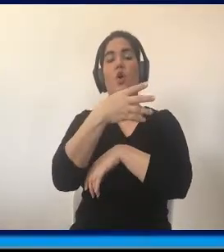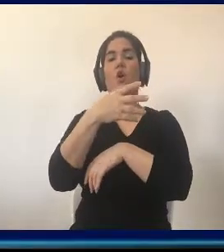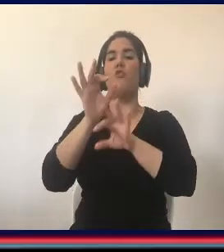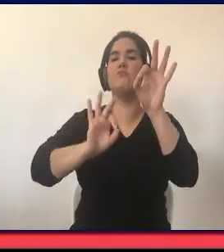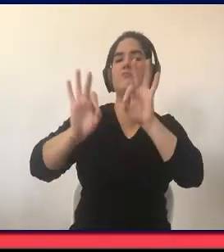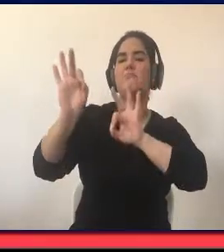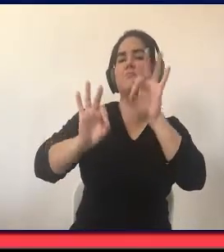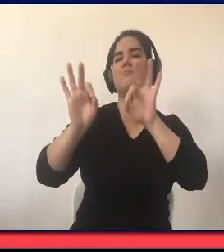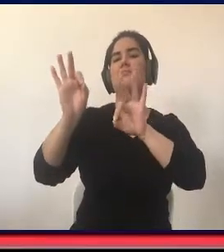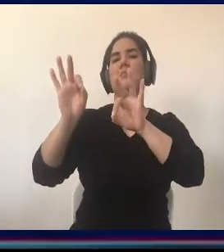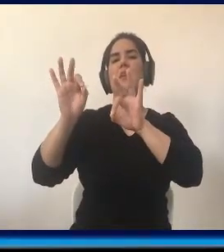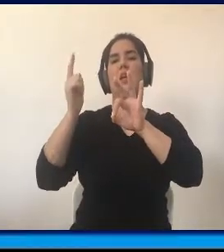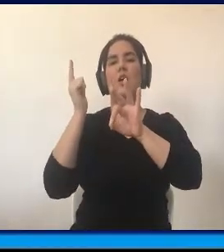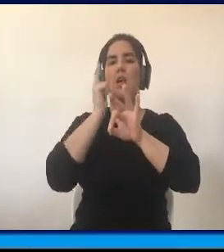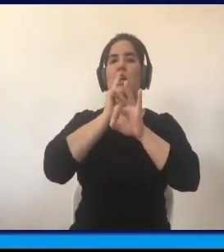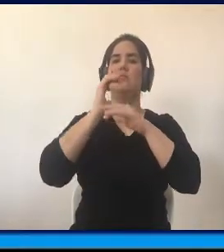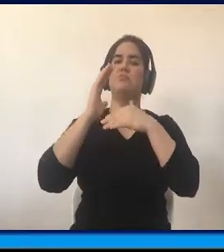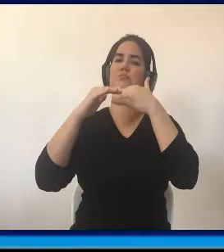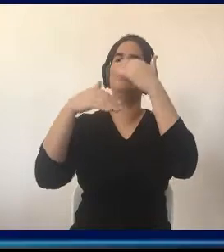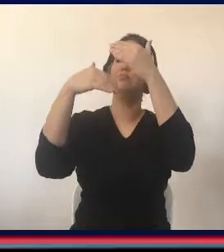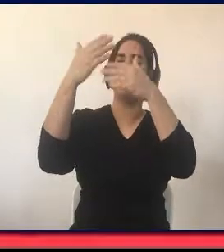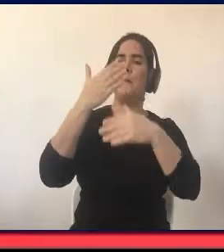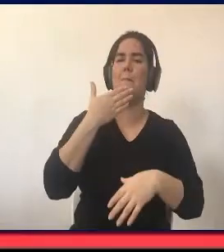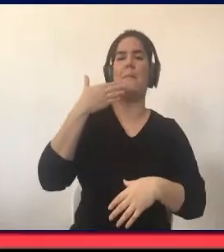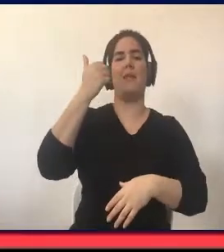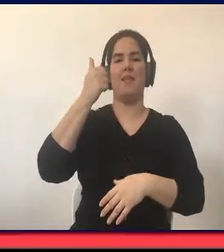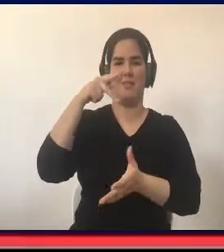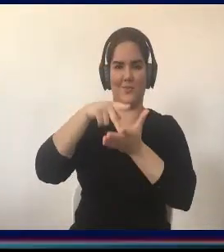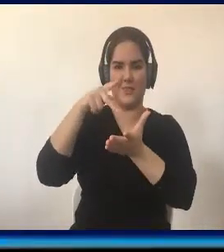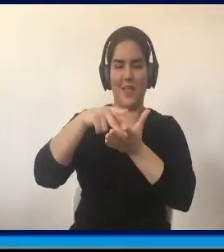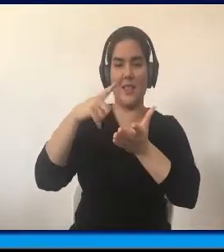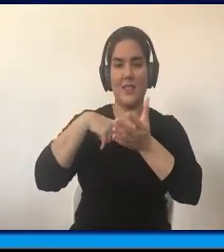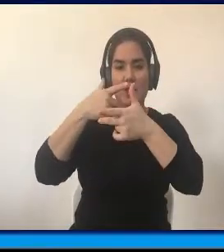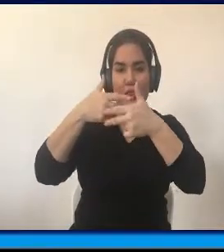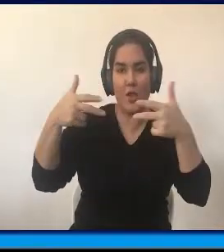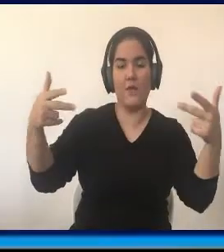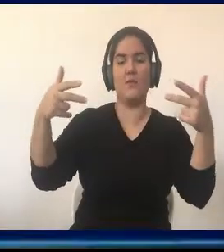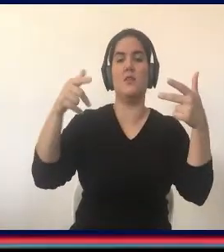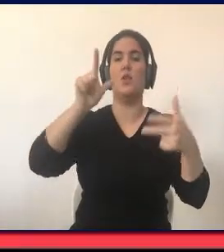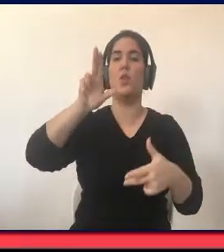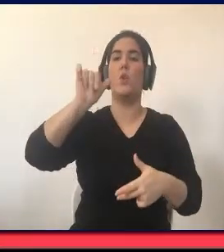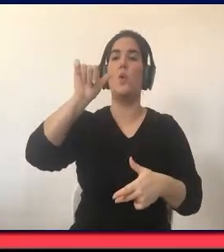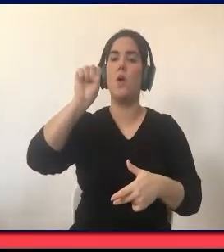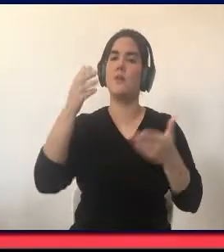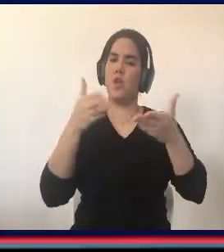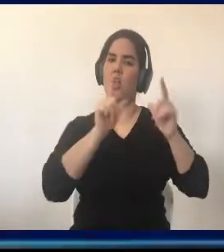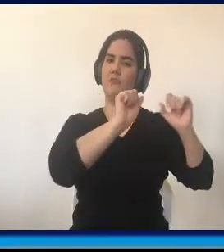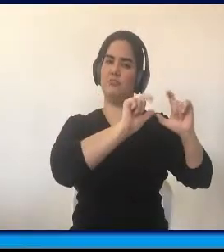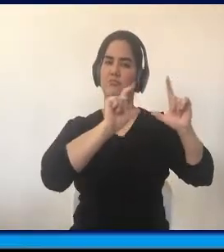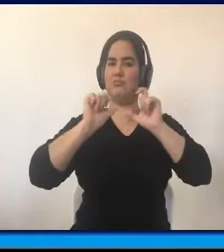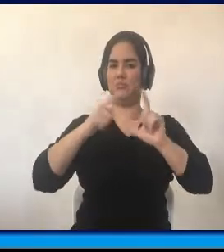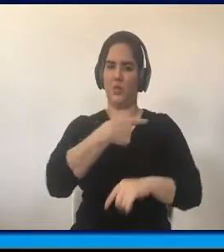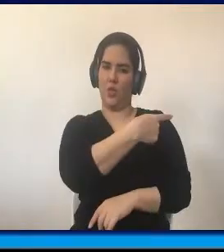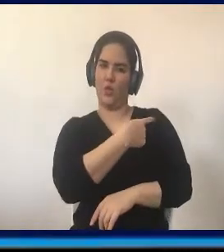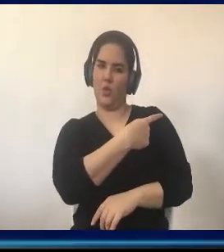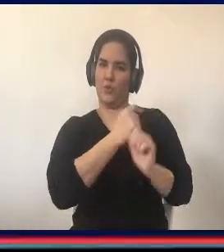passo aqui do Recrecast, que já chegou cheio de novidades, com o Lucas que vai comandar comigo agora, daqui pra frente o podcast, com